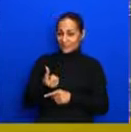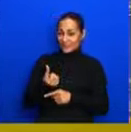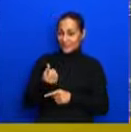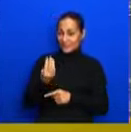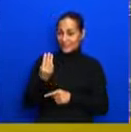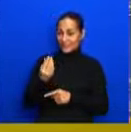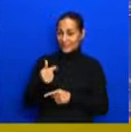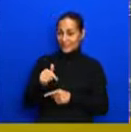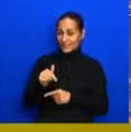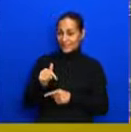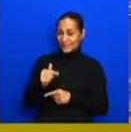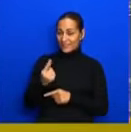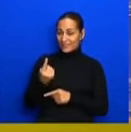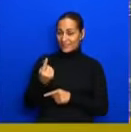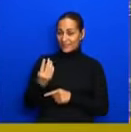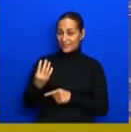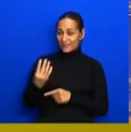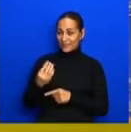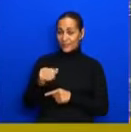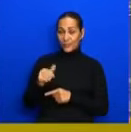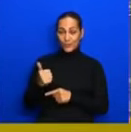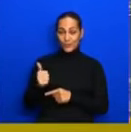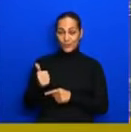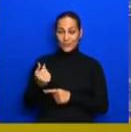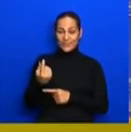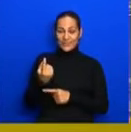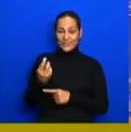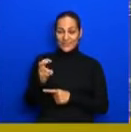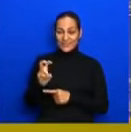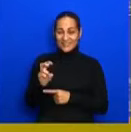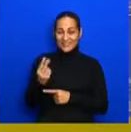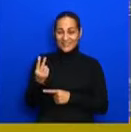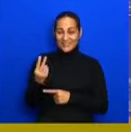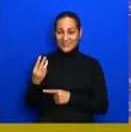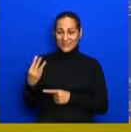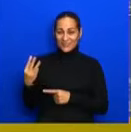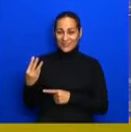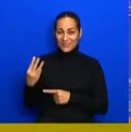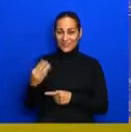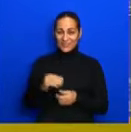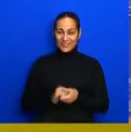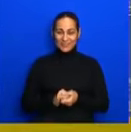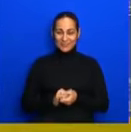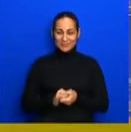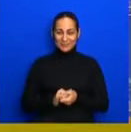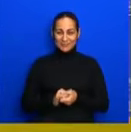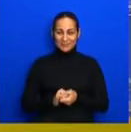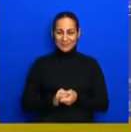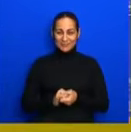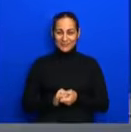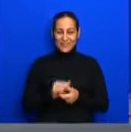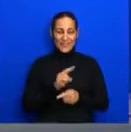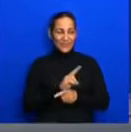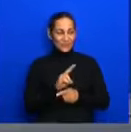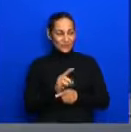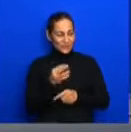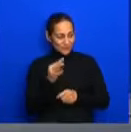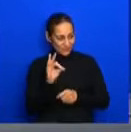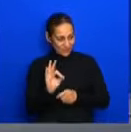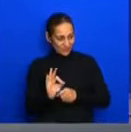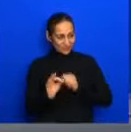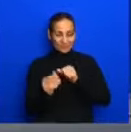26, 37, 14, 11, 15 e 23. Auditoras,